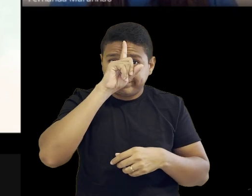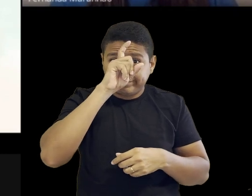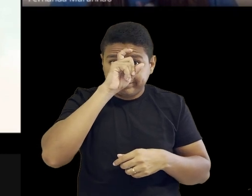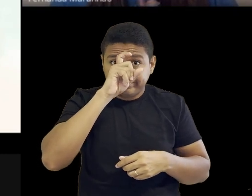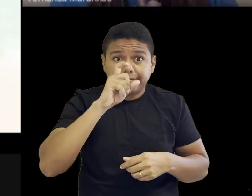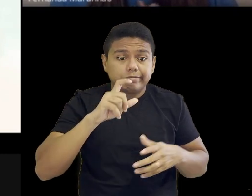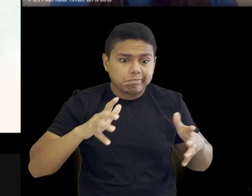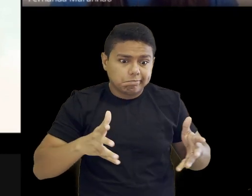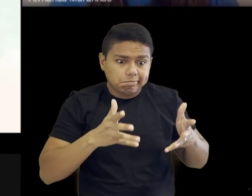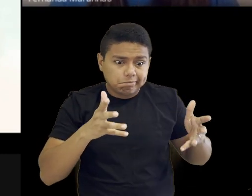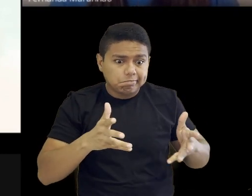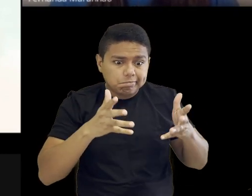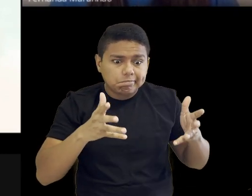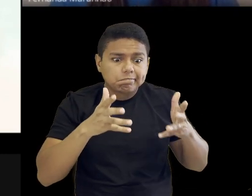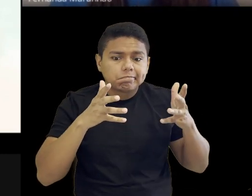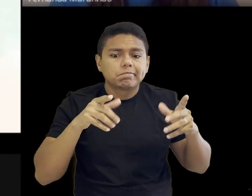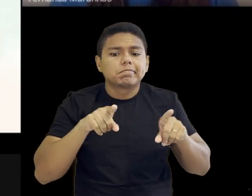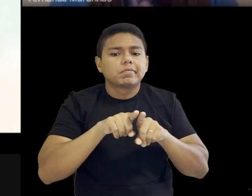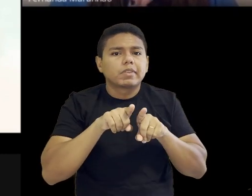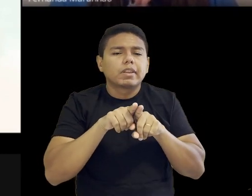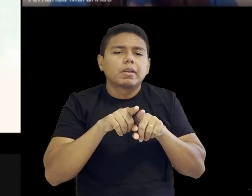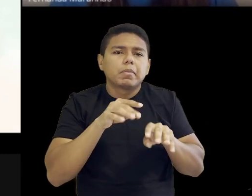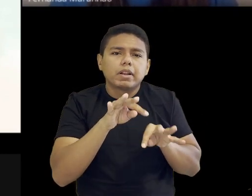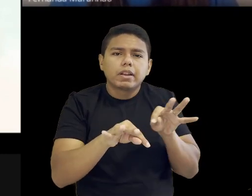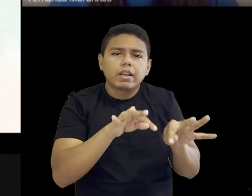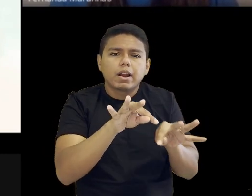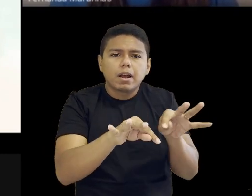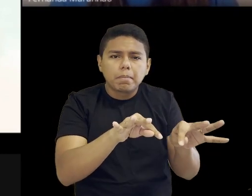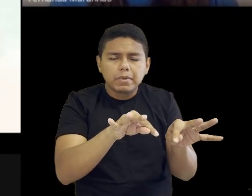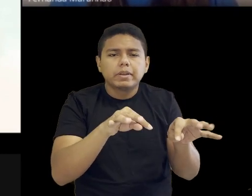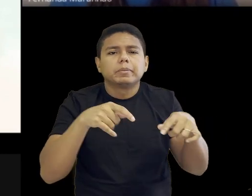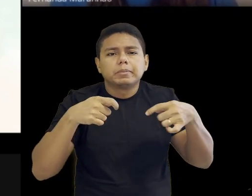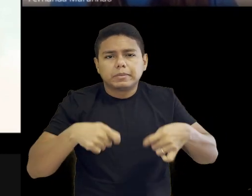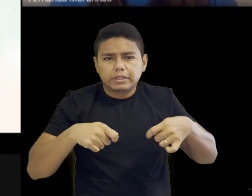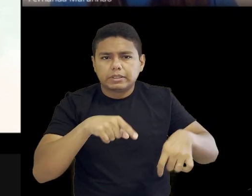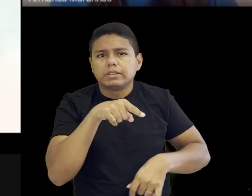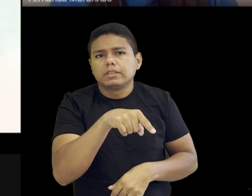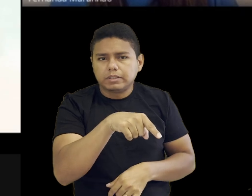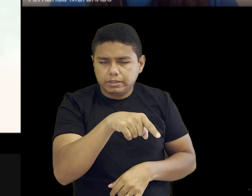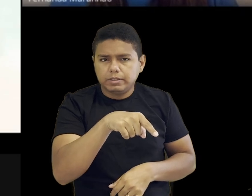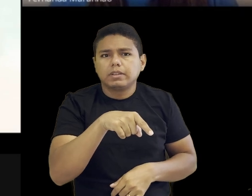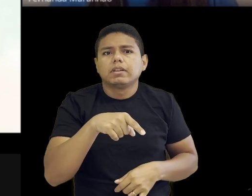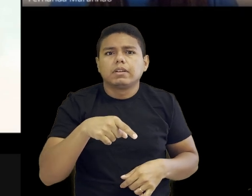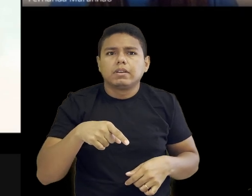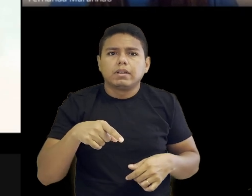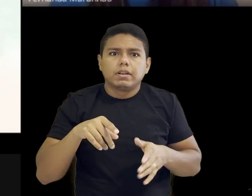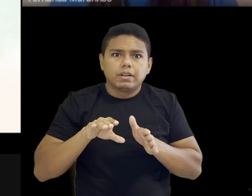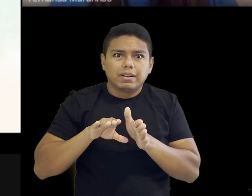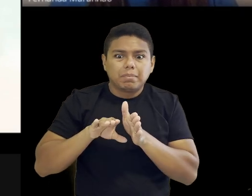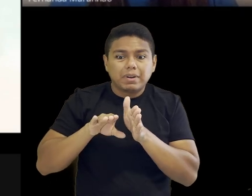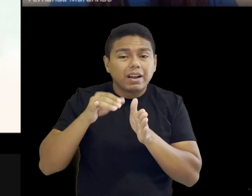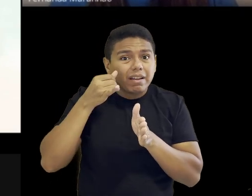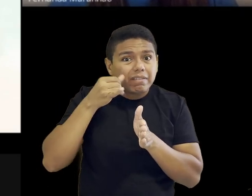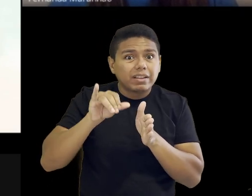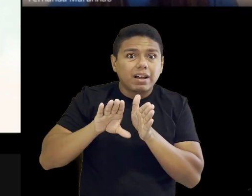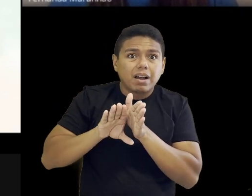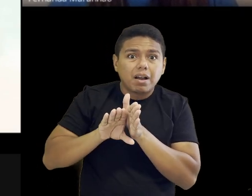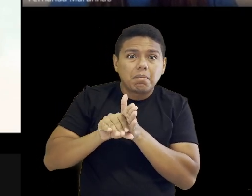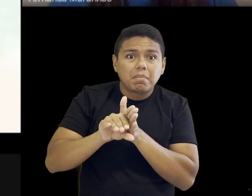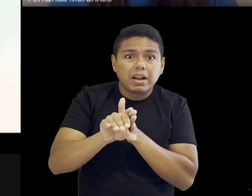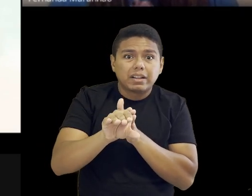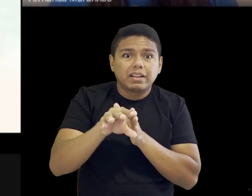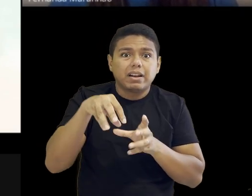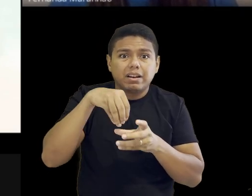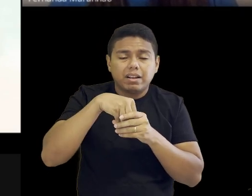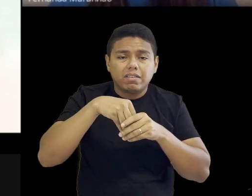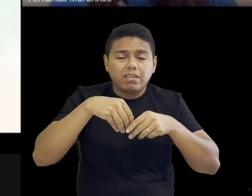admissão intra-hospitalar com reanimação volêmica, início de antibiótico-terapia de largo espectro, que pegue bactérias